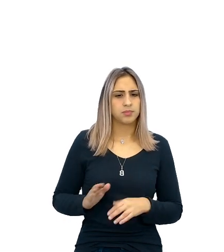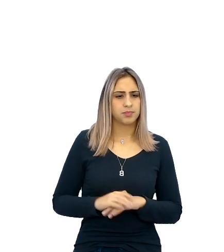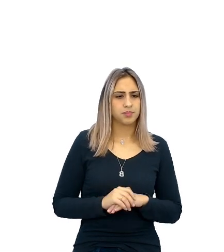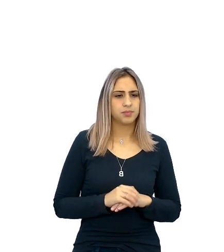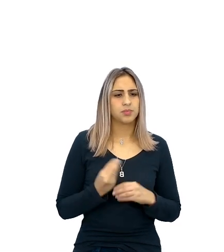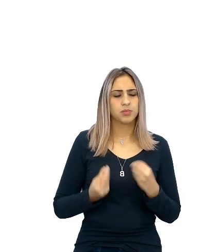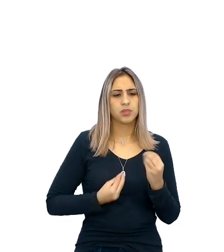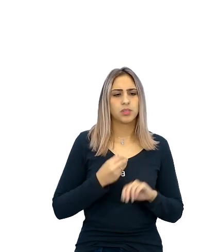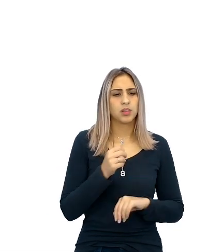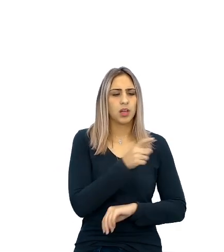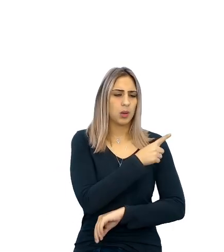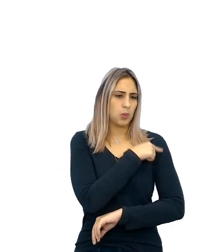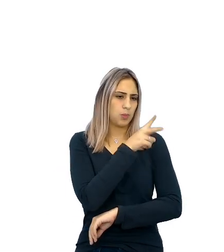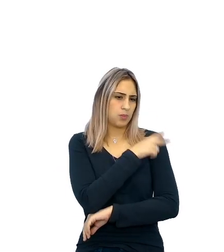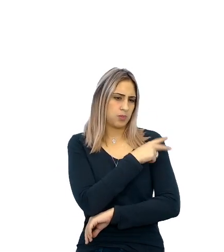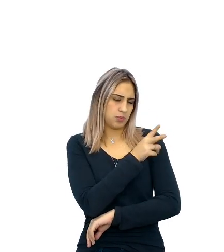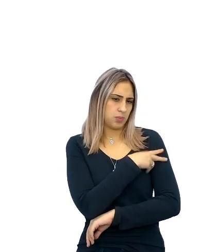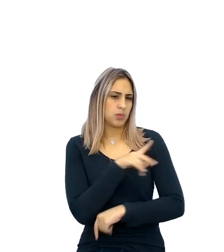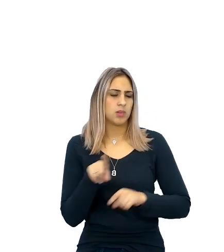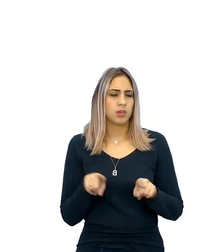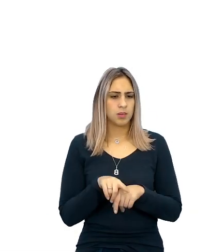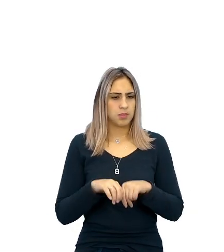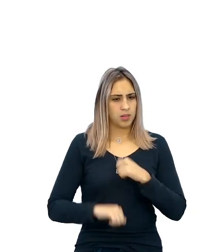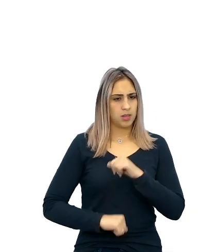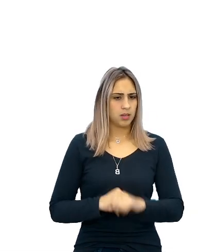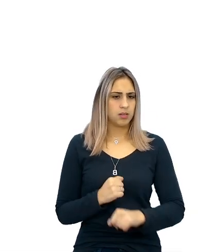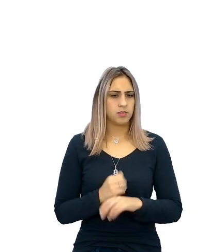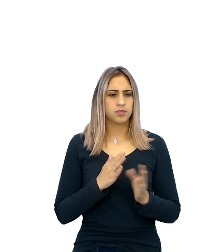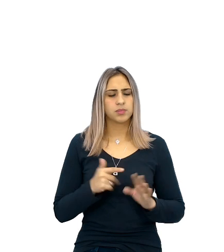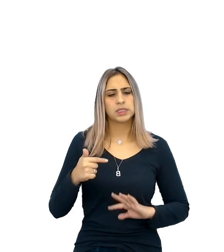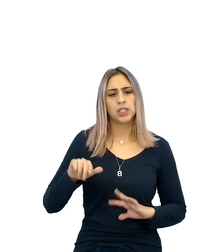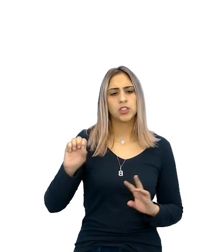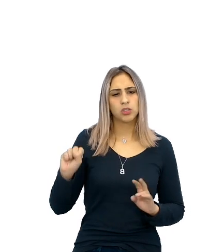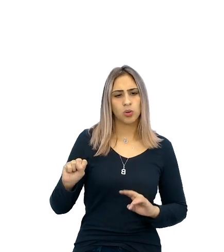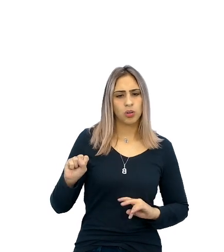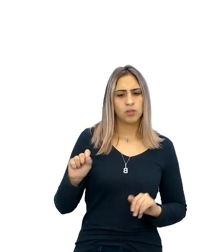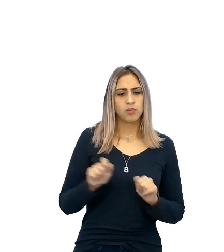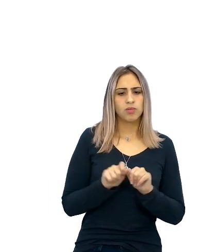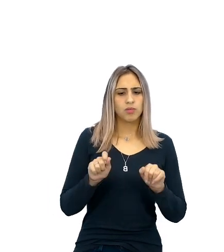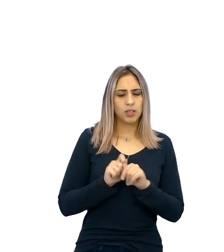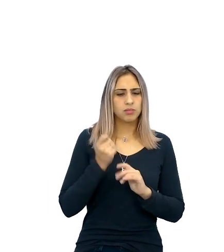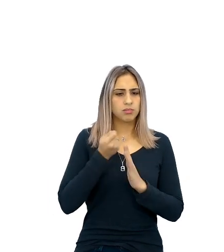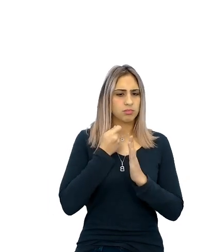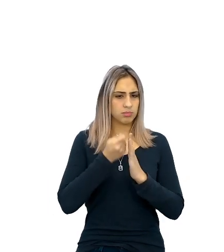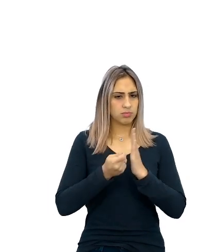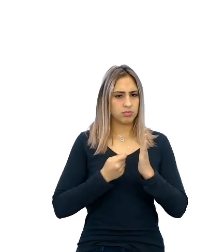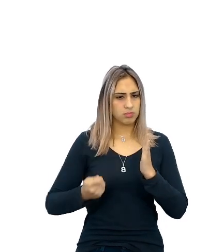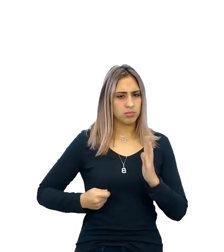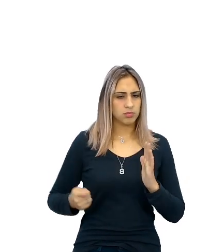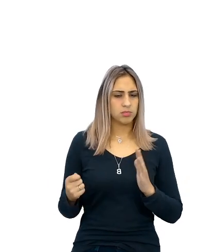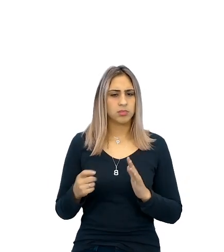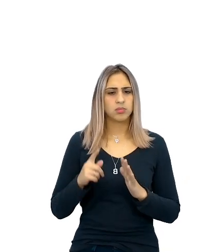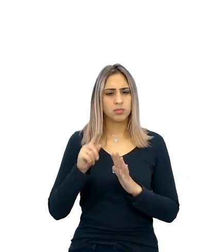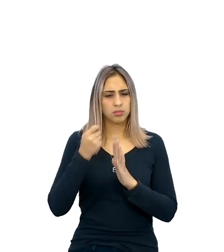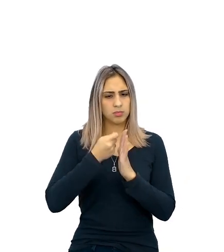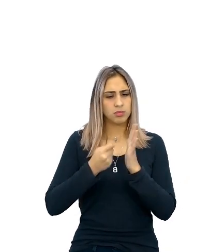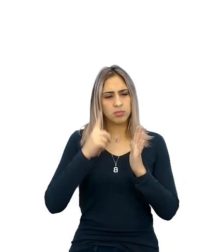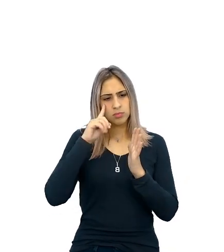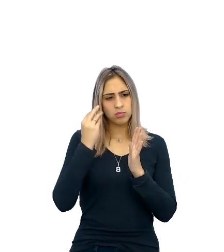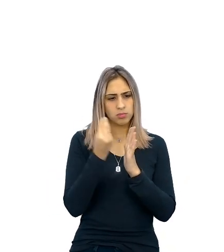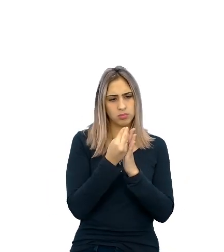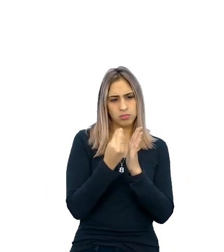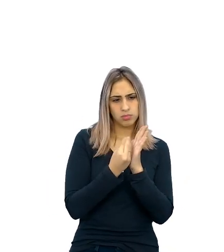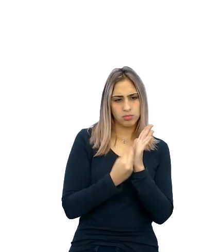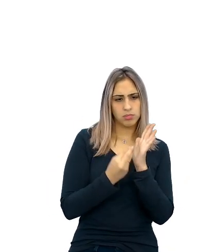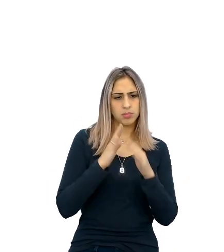etapa, quanto os de ano-série, né, no caso aqui da sequência 7 e 8. Façam as suas anotações, escrevam os seus diários,